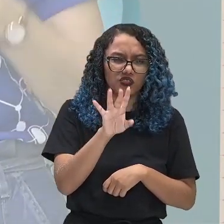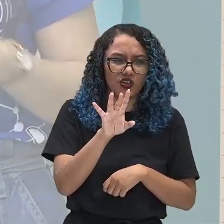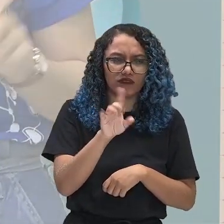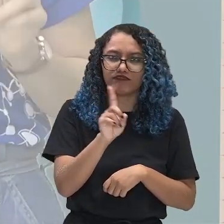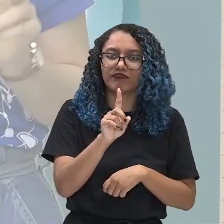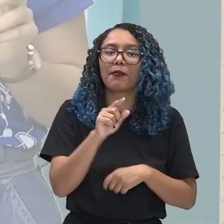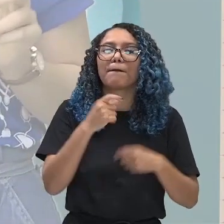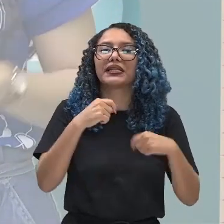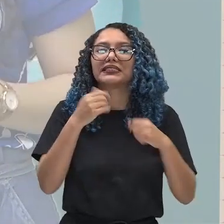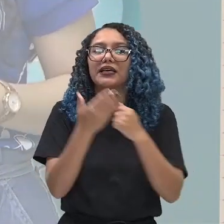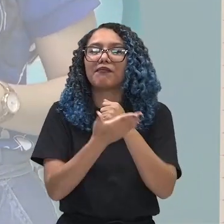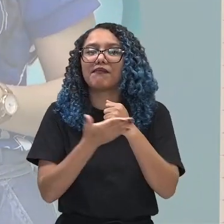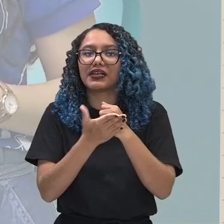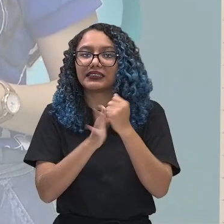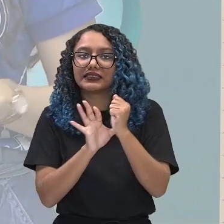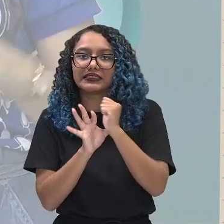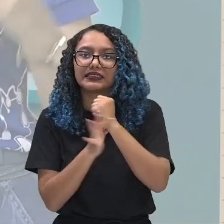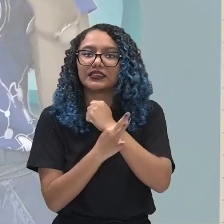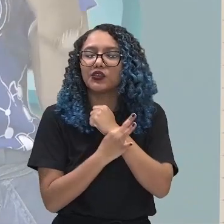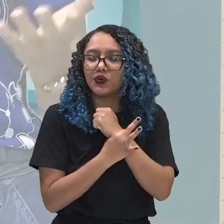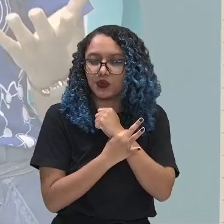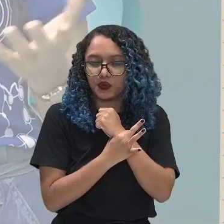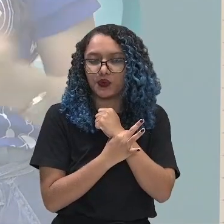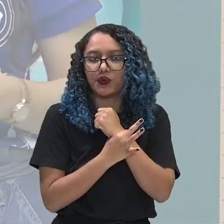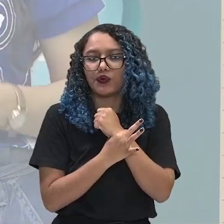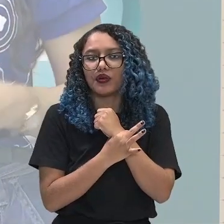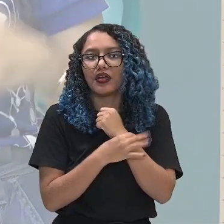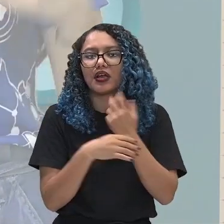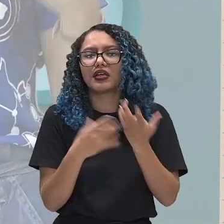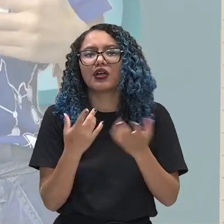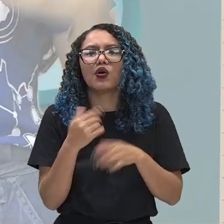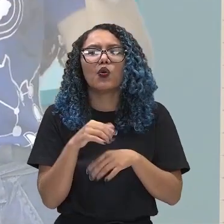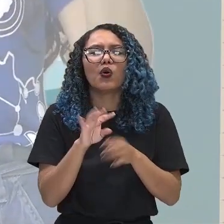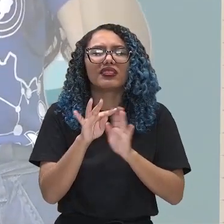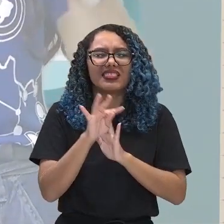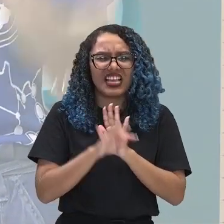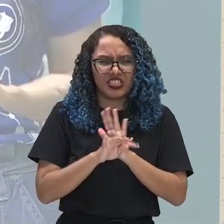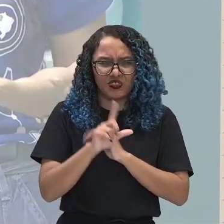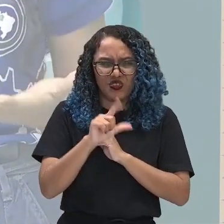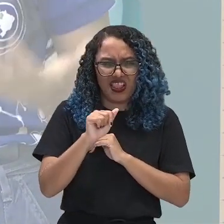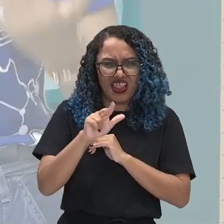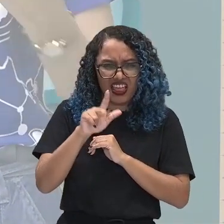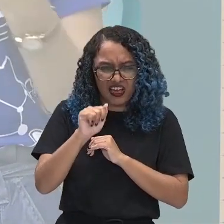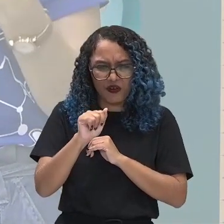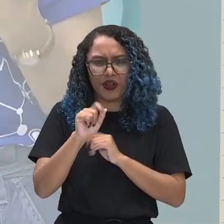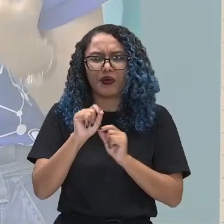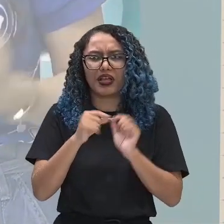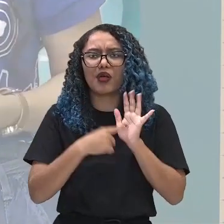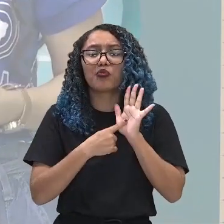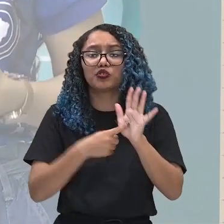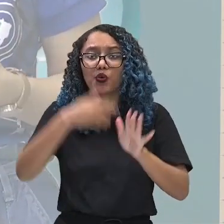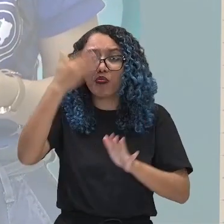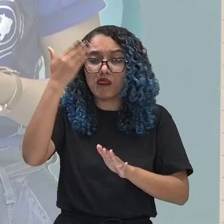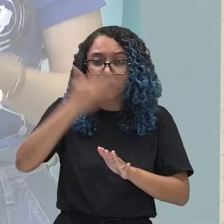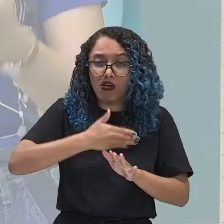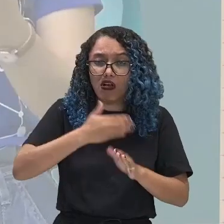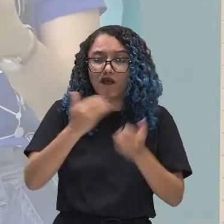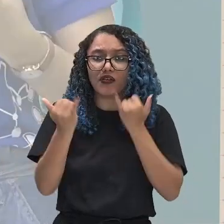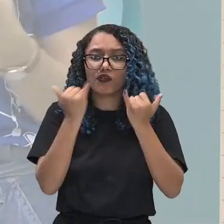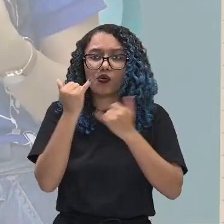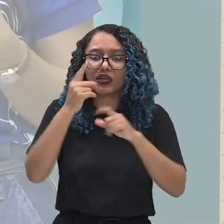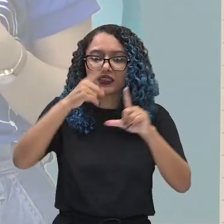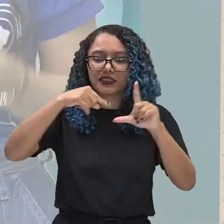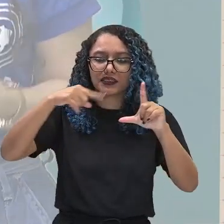Não sei se vocês viram aí no último texto da Laura Beatriz, ela trouxe provas, trouxe dados